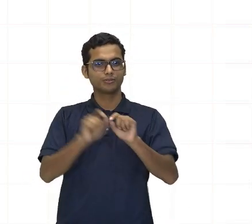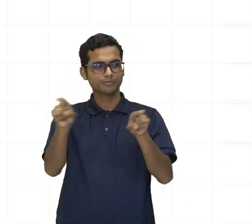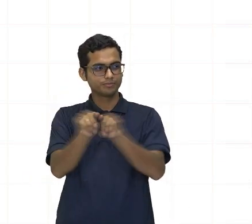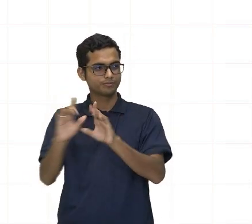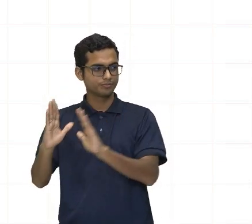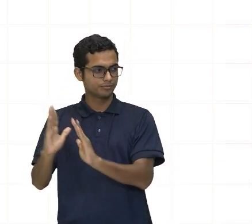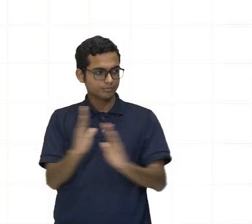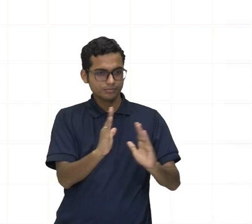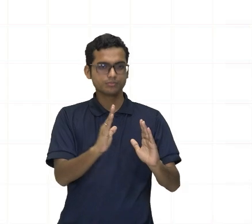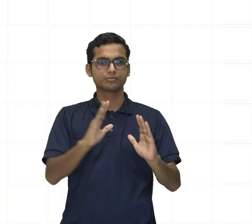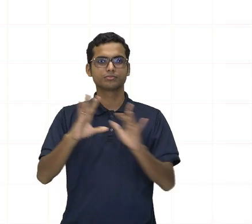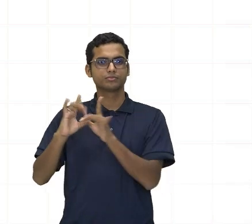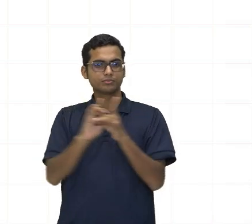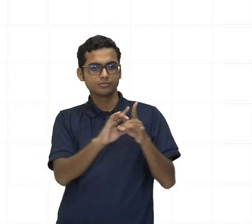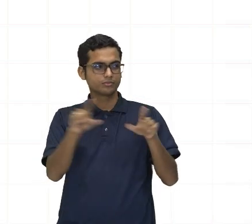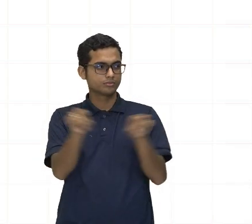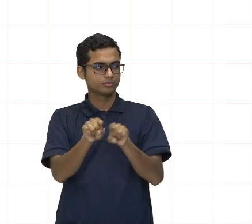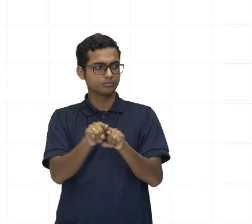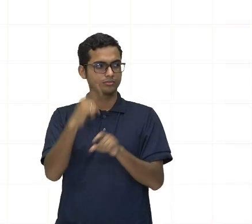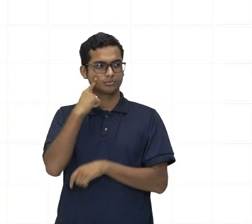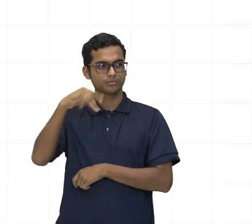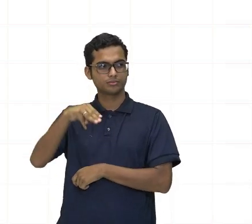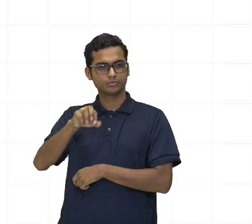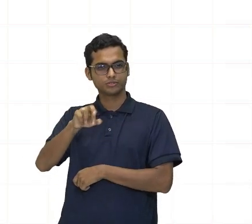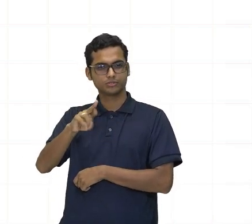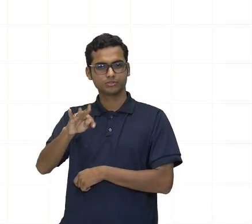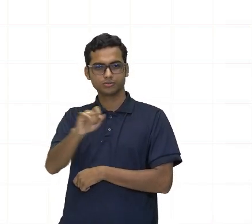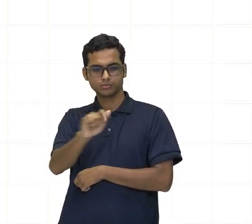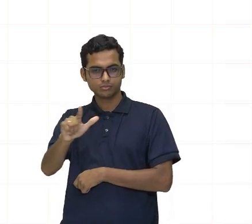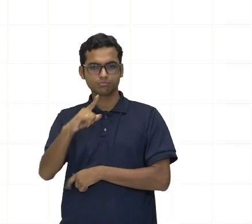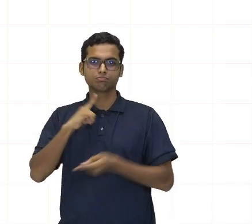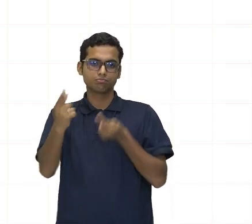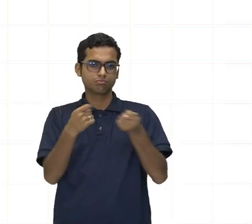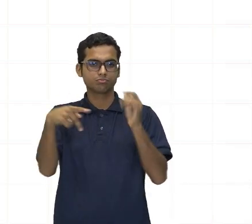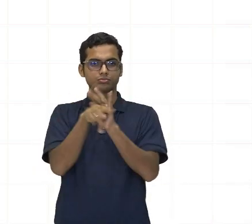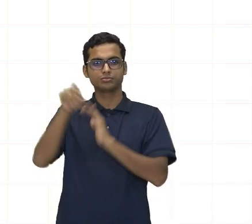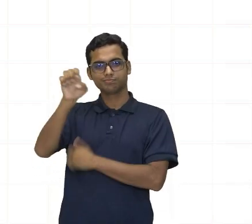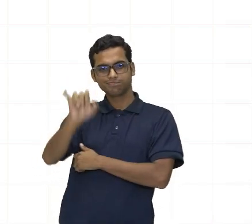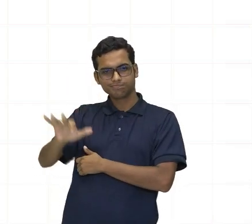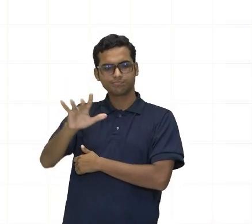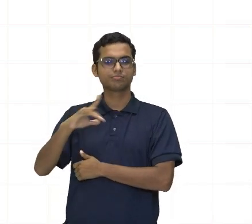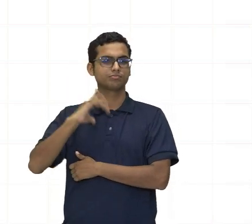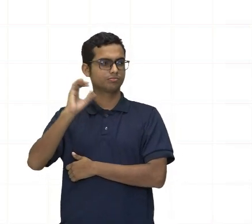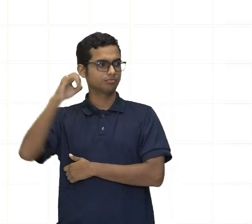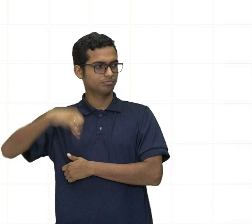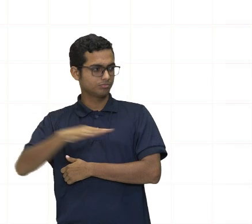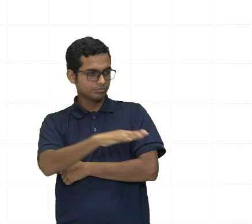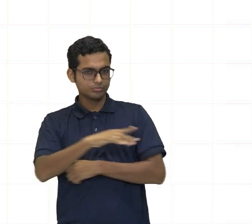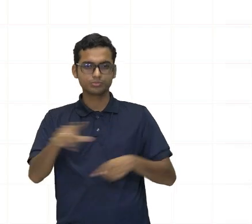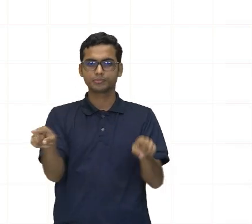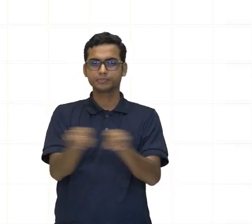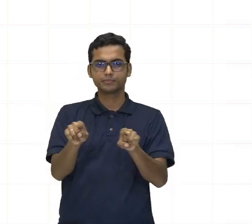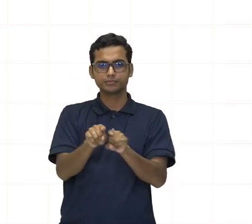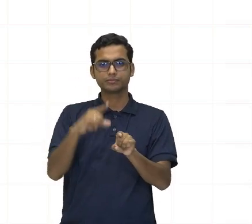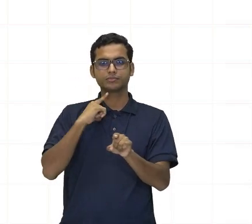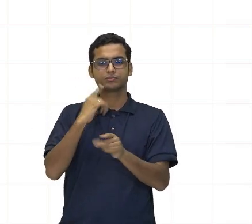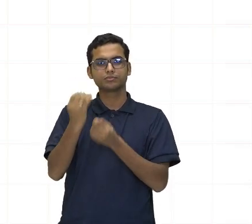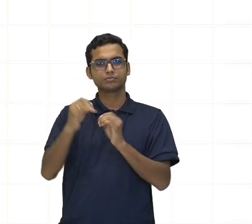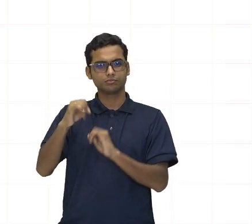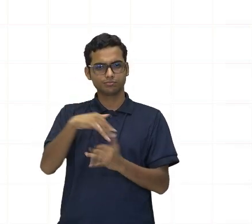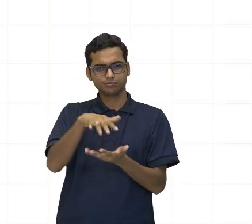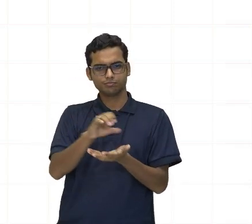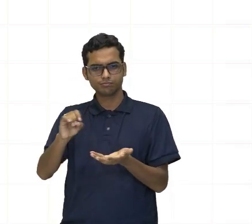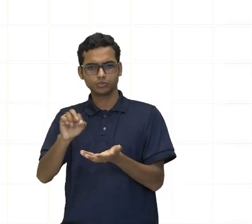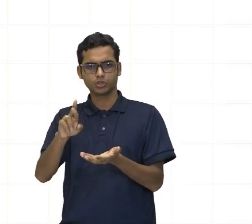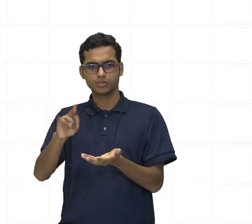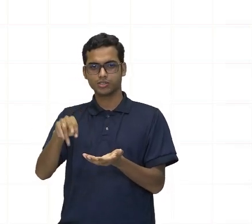as lógicas mercantis e o domínio europeu sobre os mares e o contraponto oriental, e